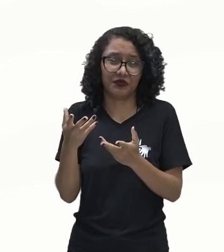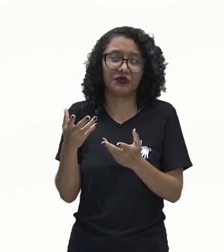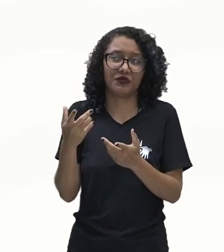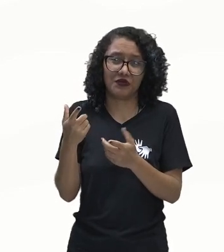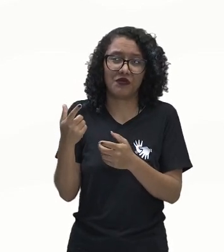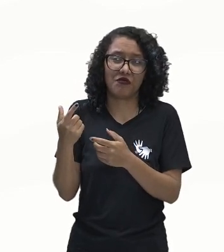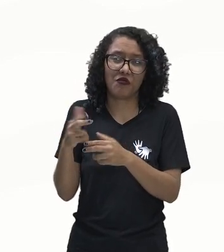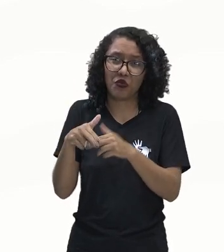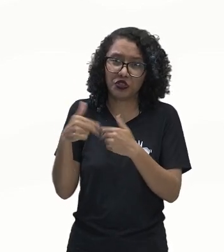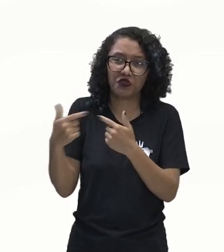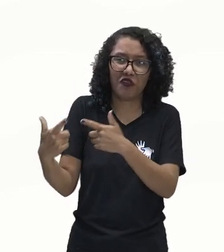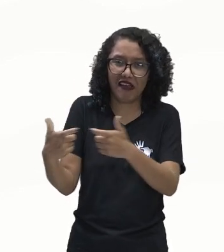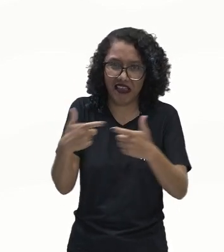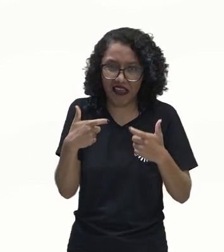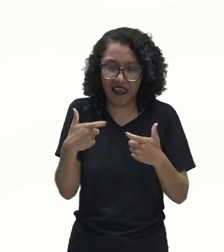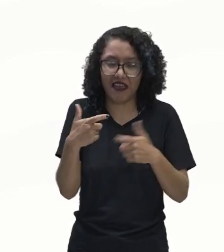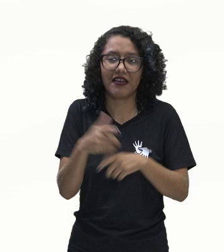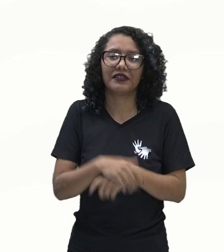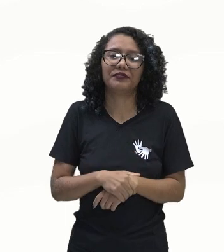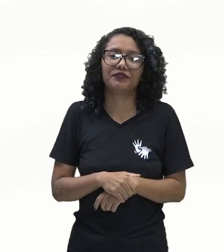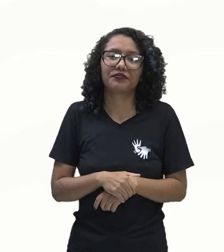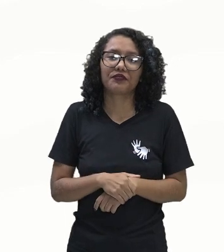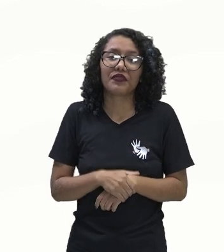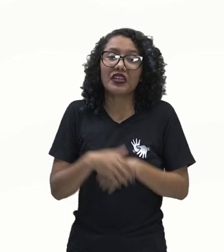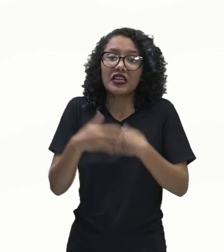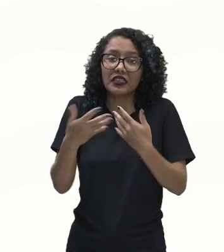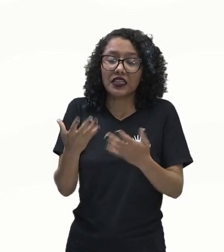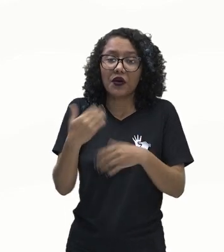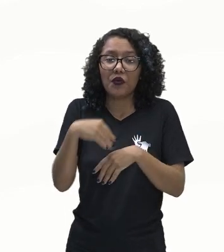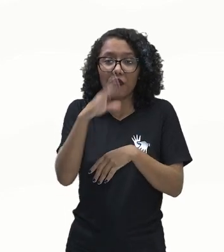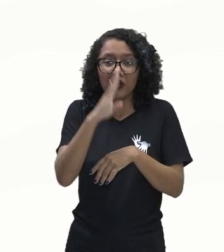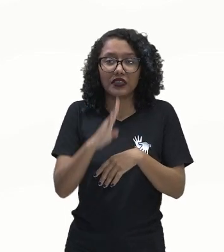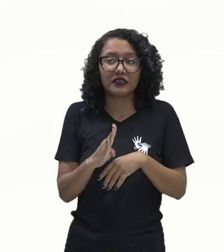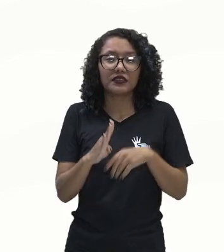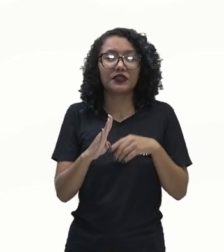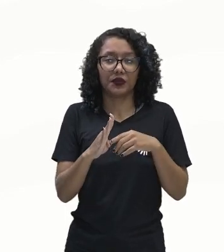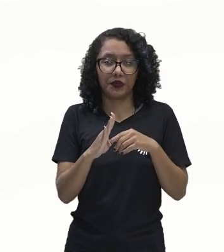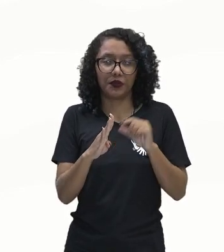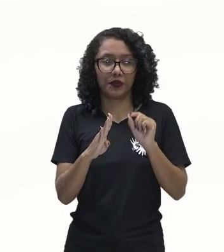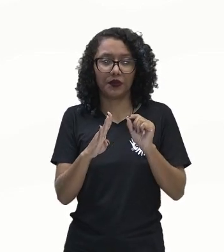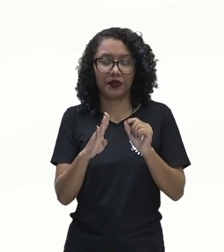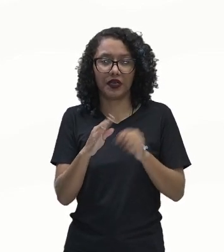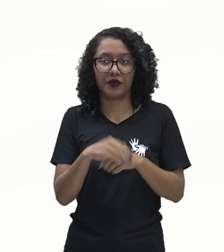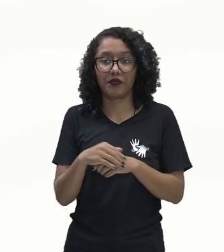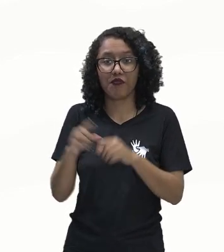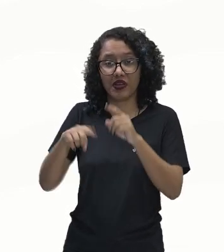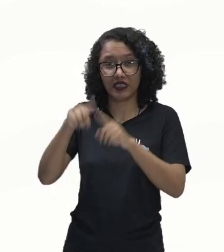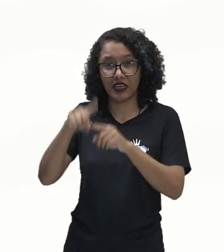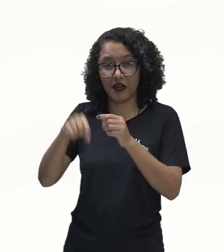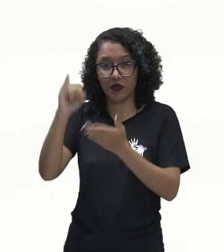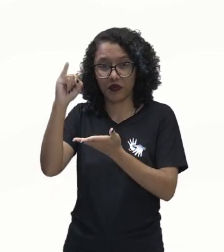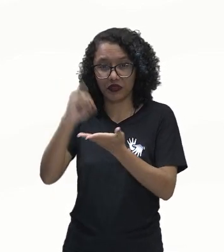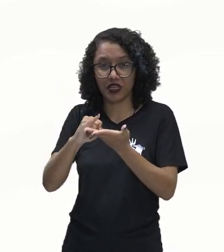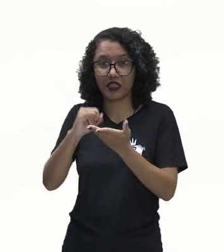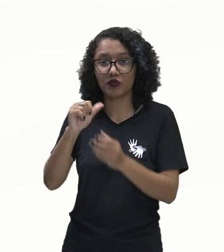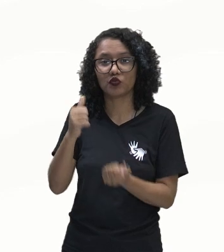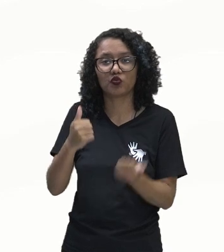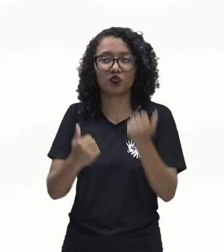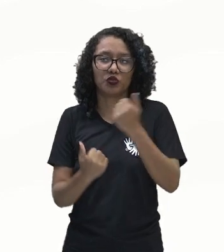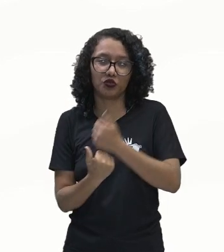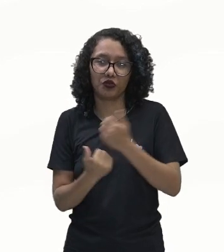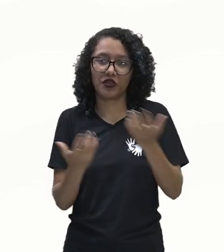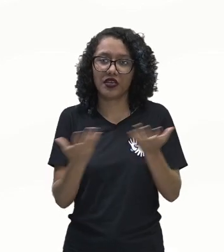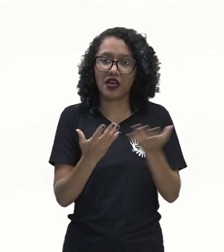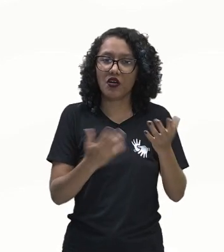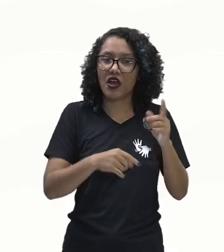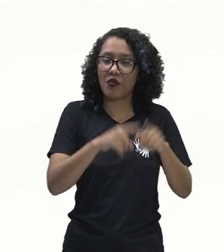Brasil ele vai optar por substituir os produtos importados por produtos nacionais. Por que